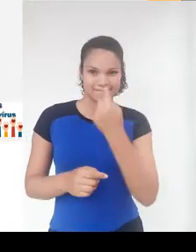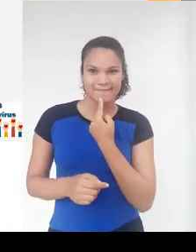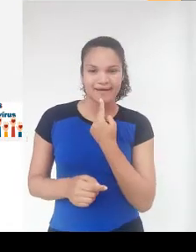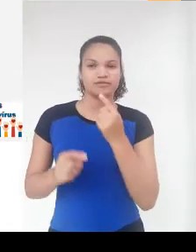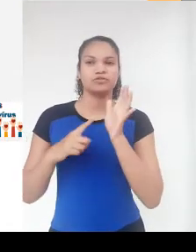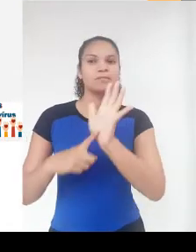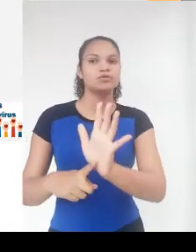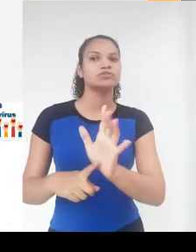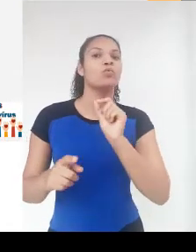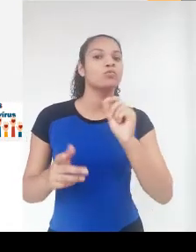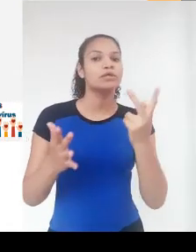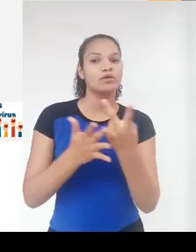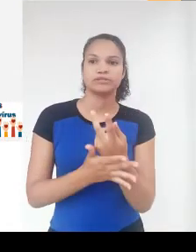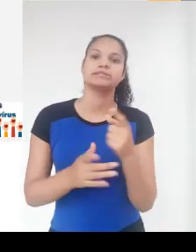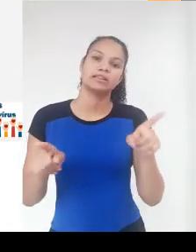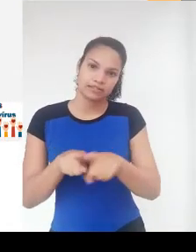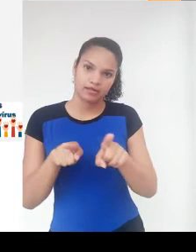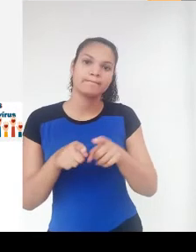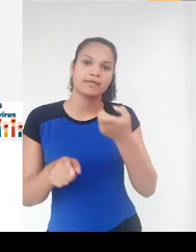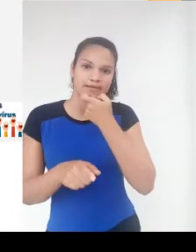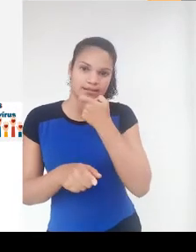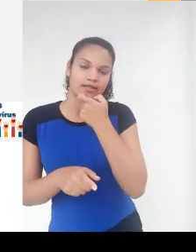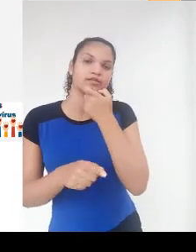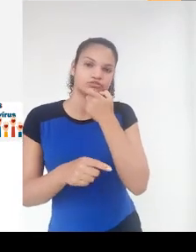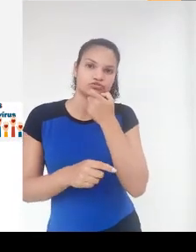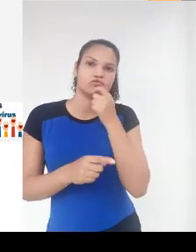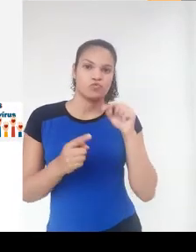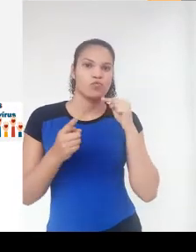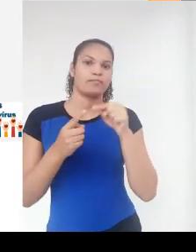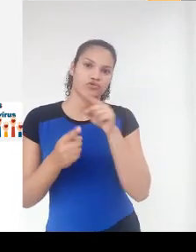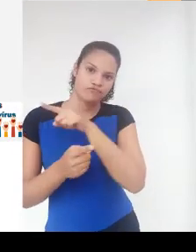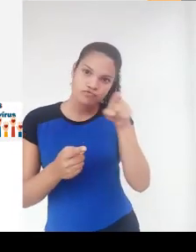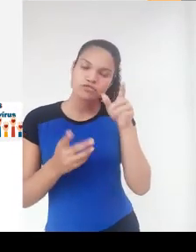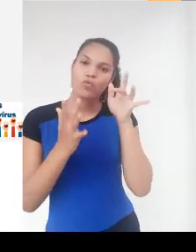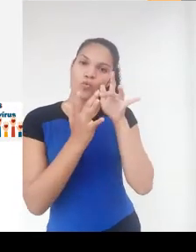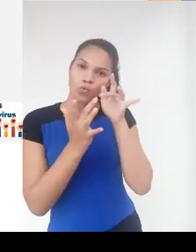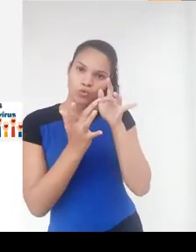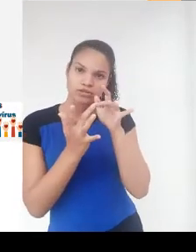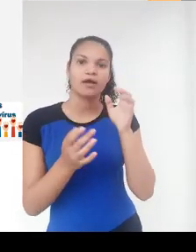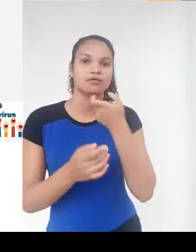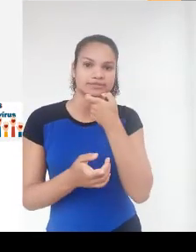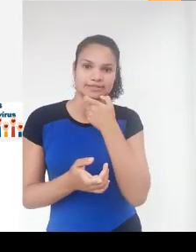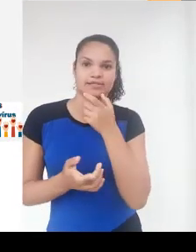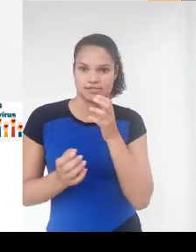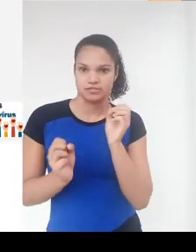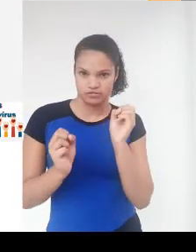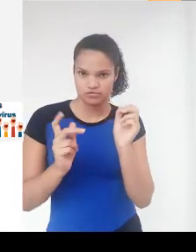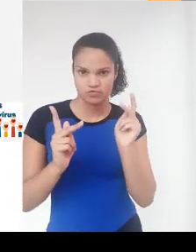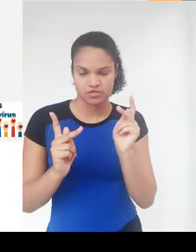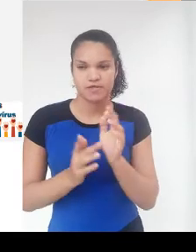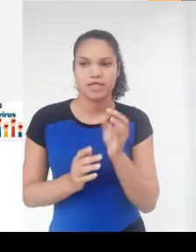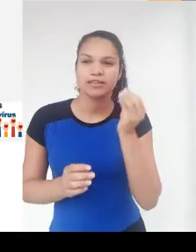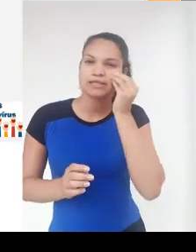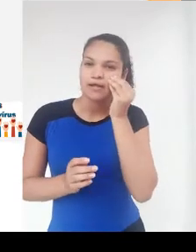do que aconteceu, também está em inglês, deixamos propositalmente para estimulá-los a tentar olhar